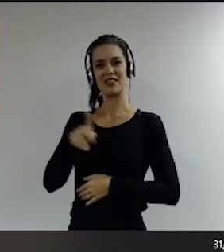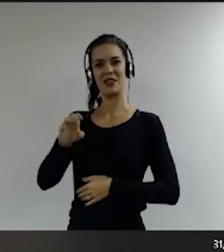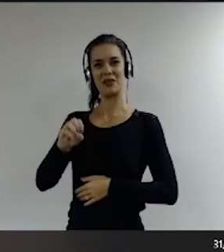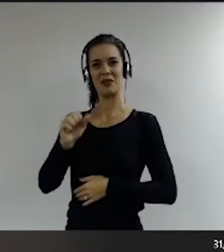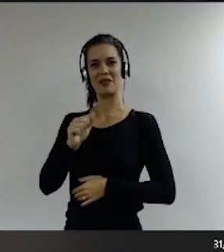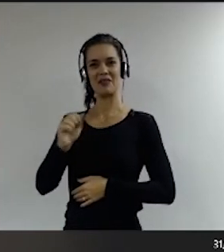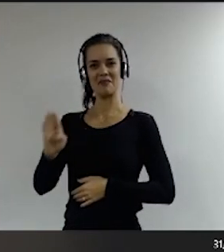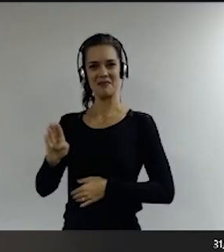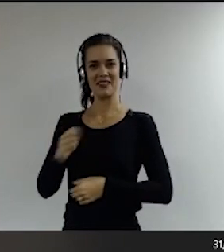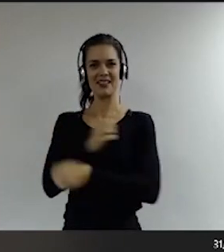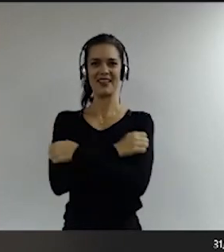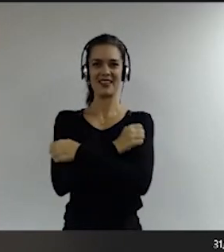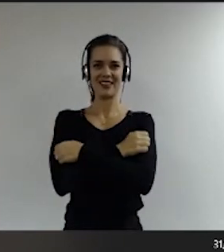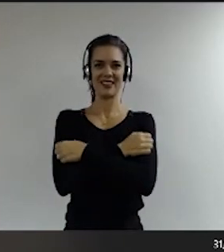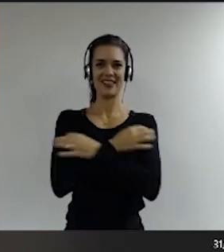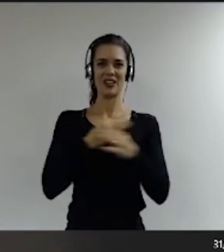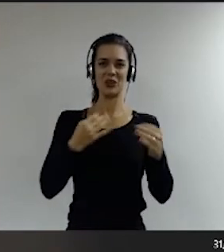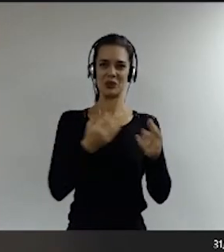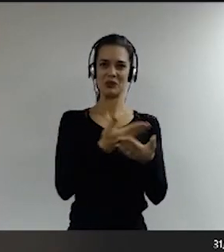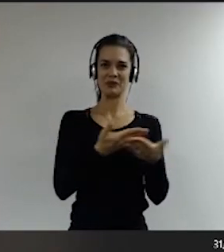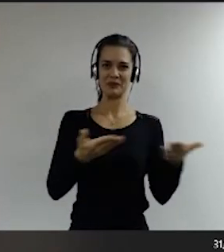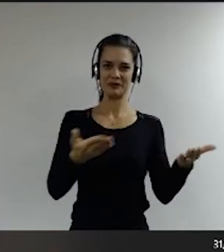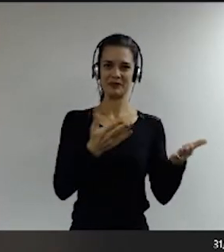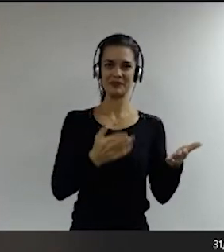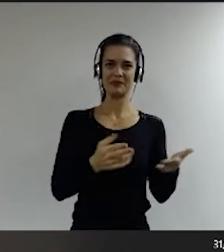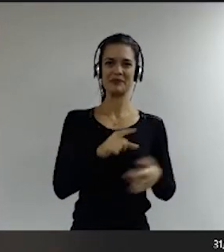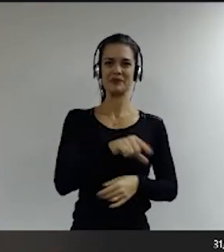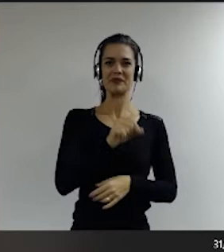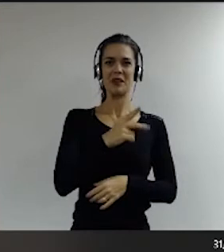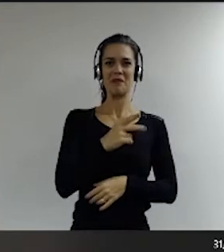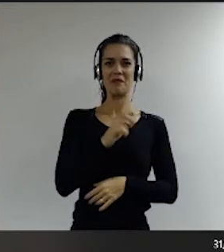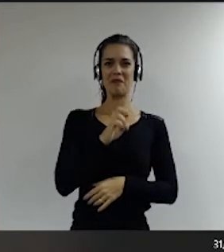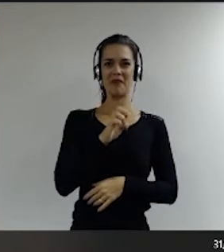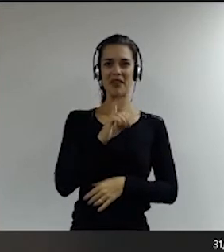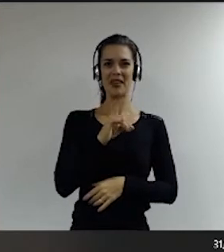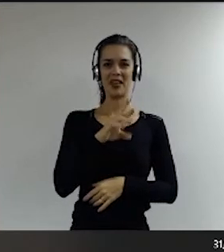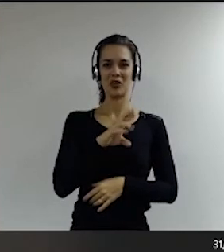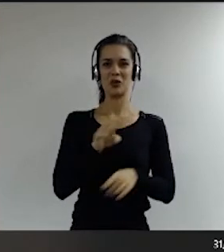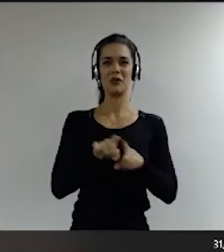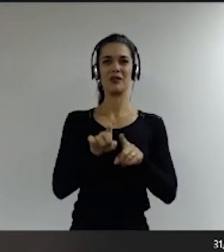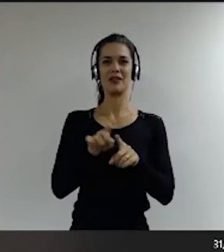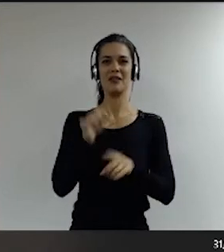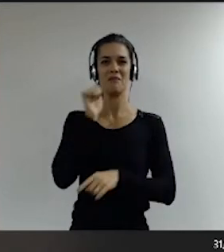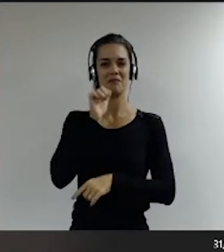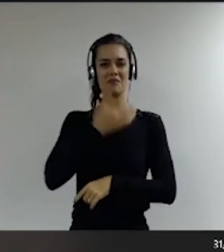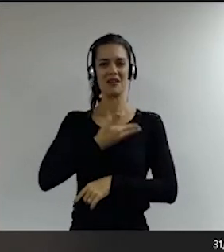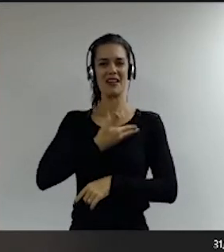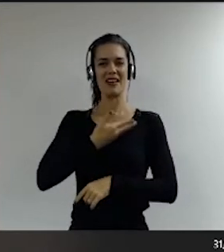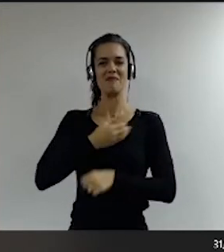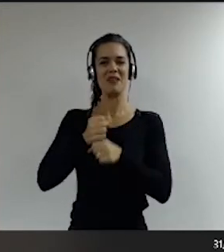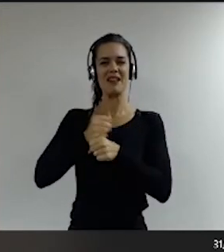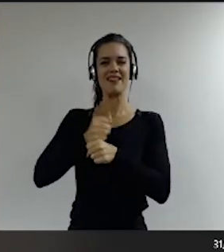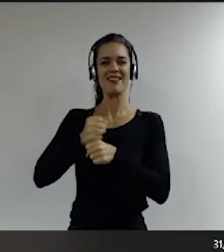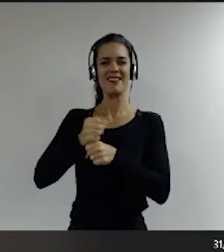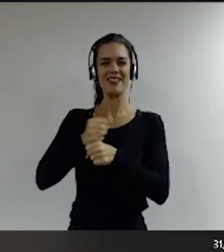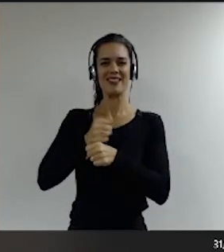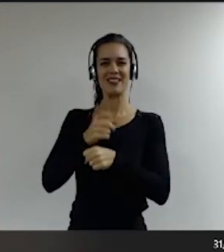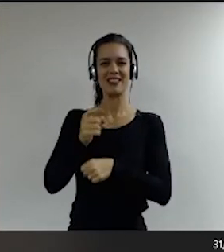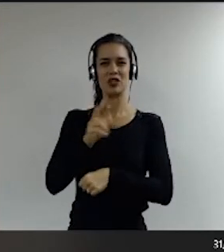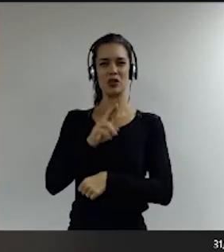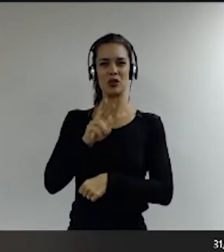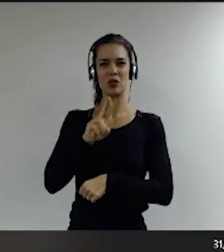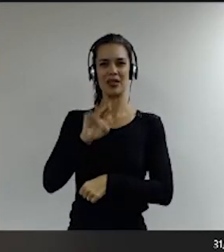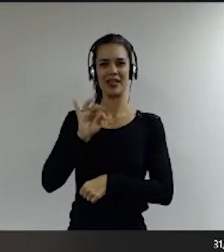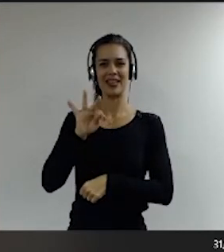abraçar a todos, na pessoa do Pedro Afonsim. Quero abraçar a minha querida amiga de muitos e muitos anos, a doutora